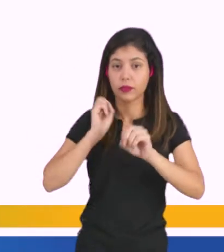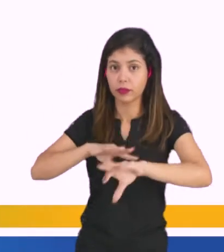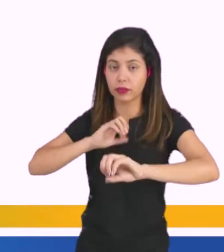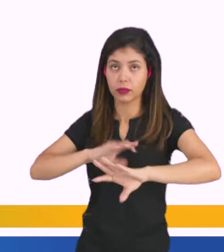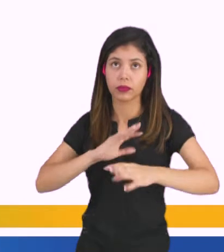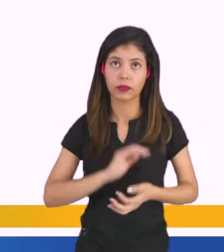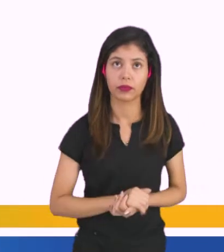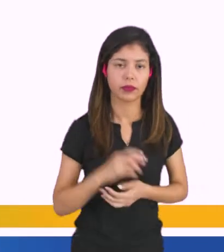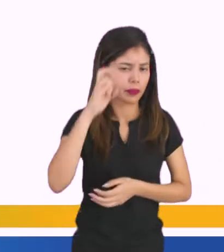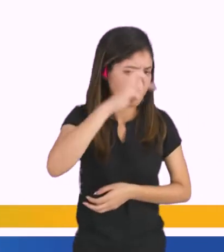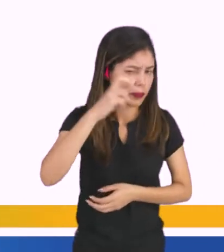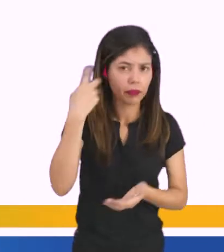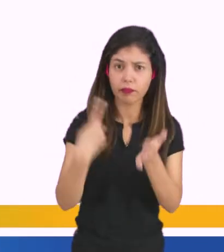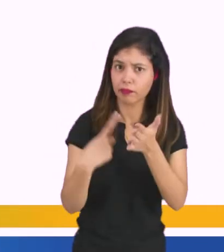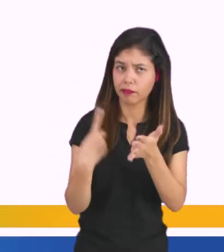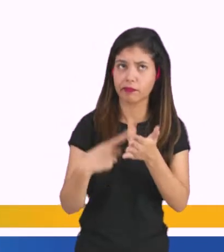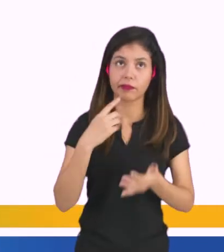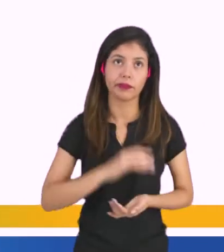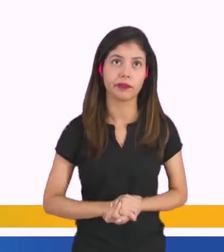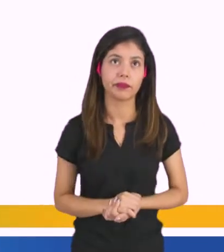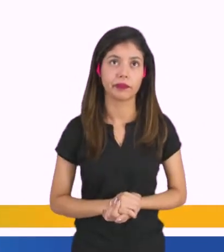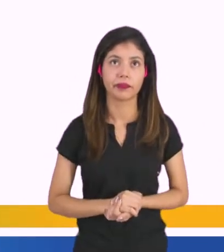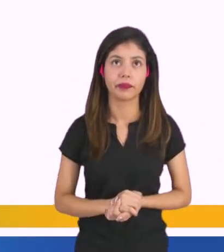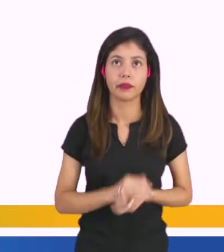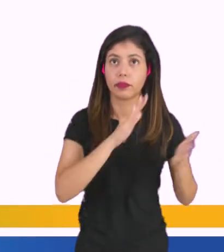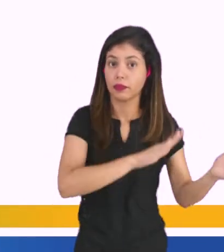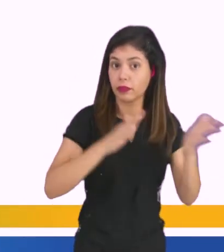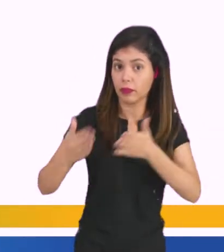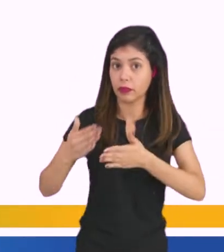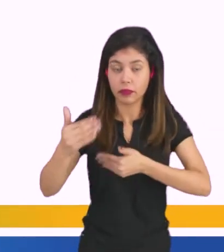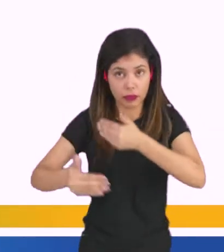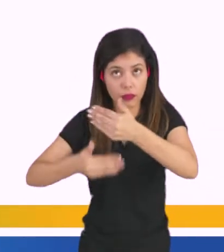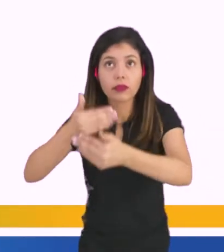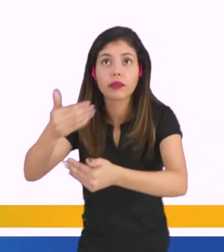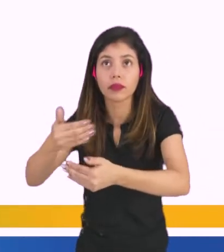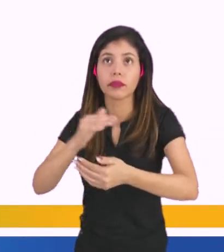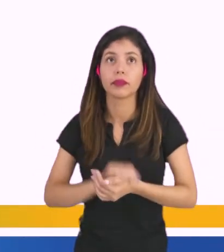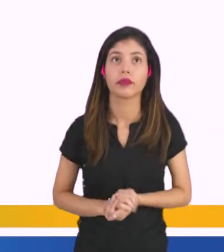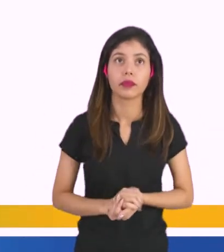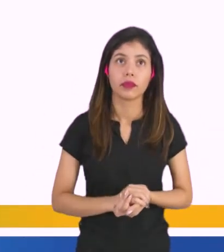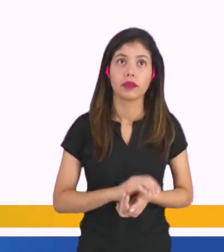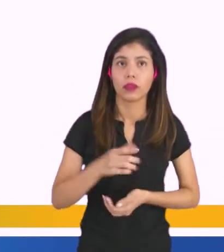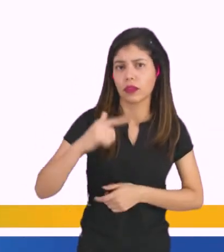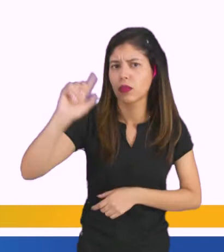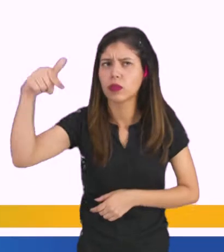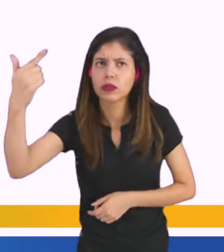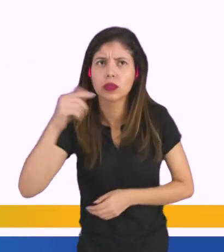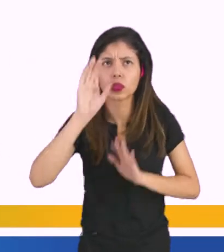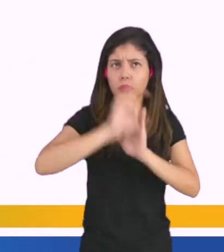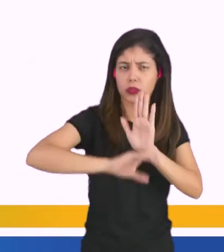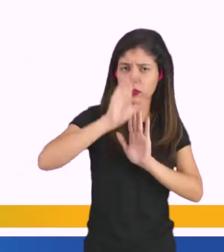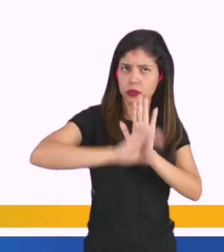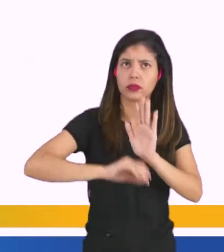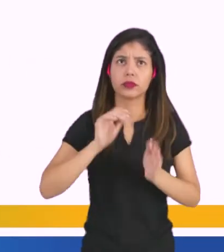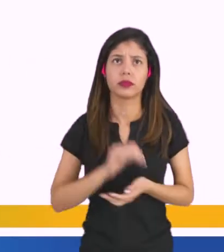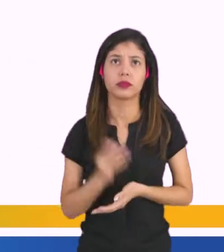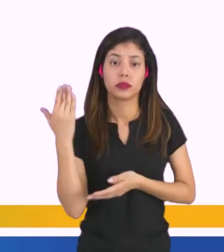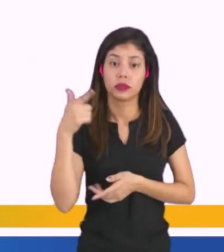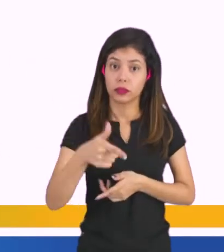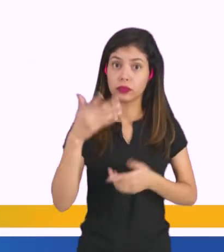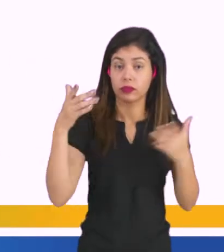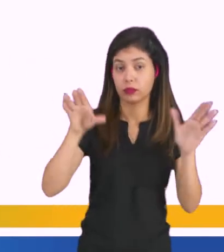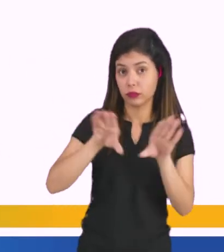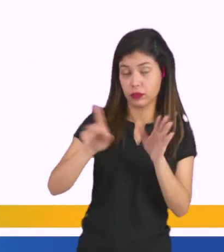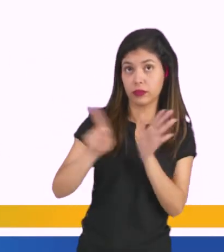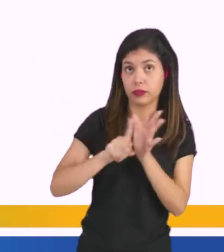ensinado na análise combinatória. É a partir dele que se desenvolveram os demais conceitos dessa